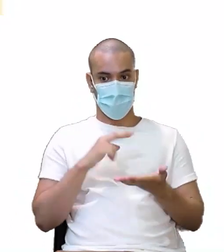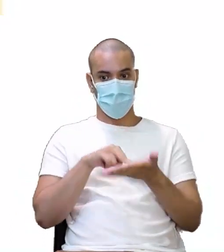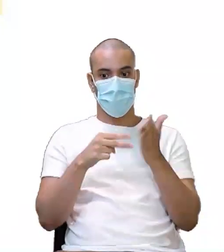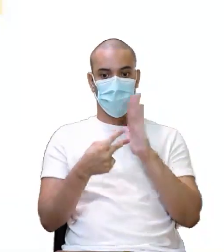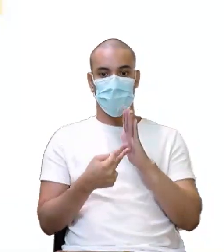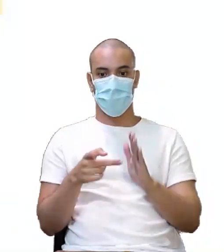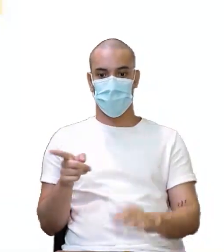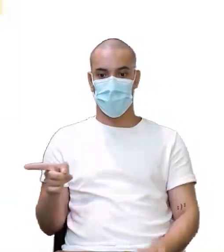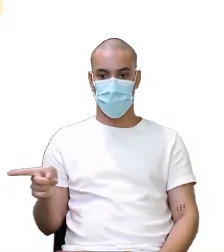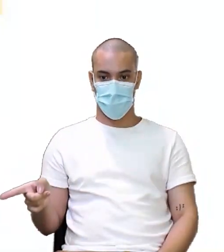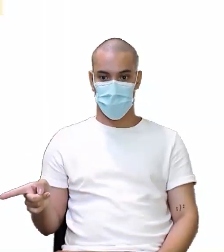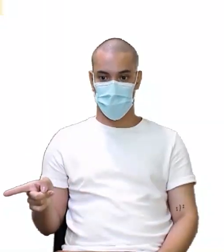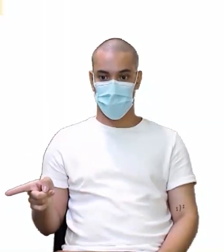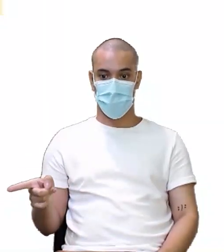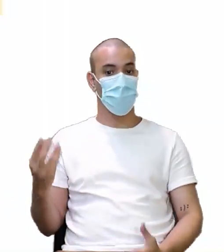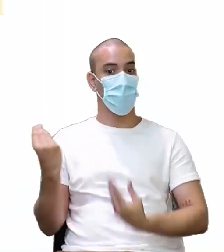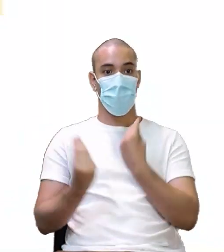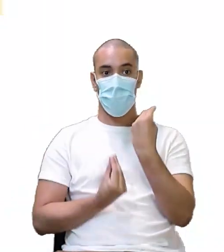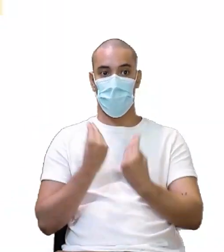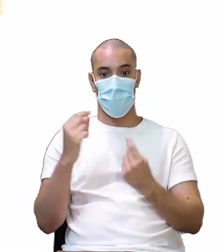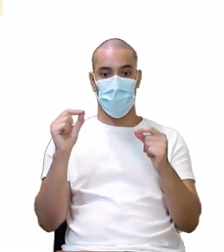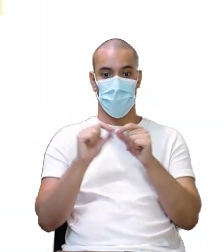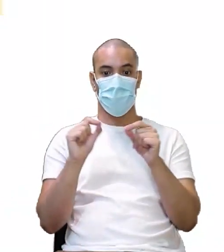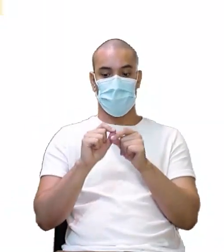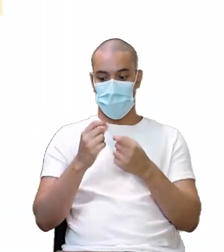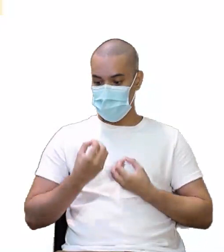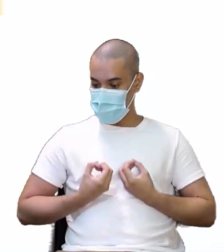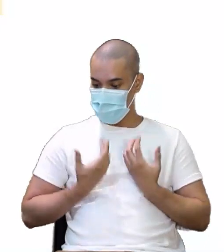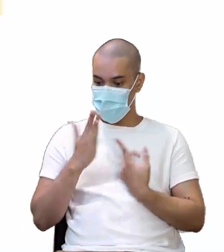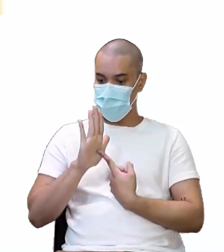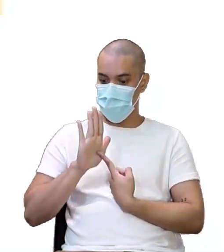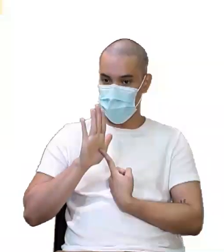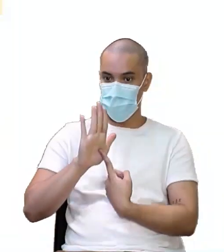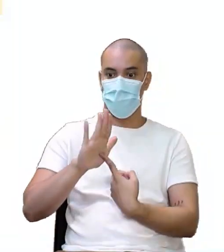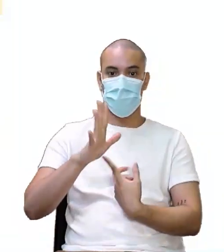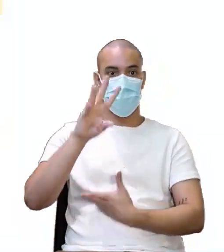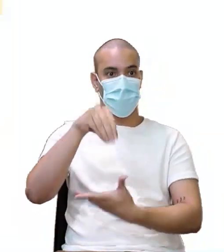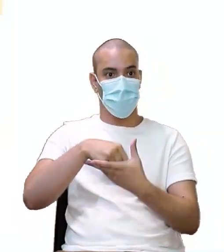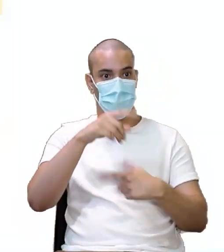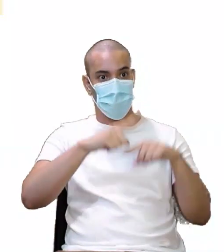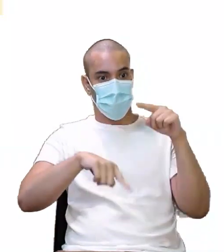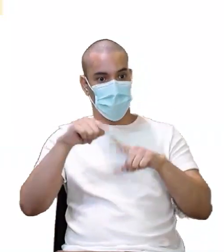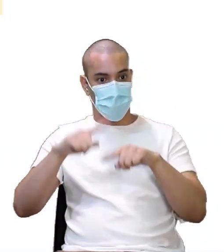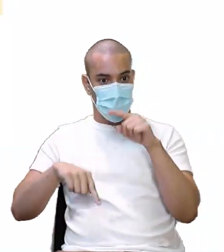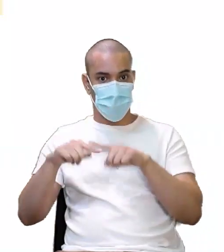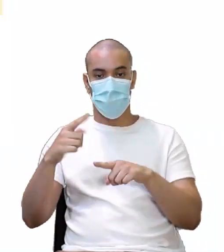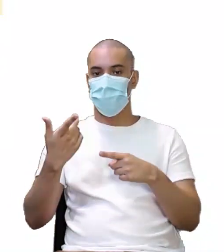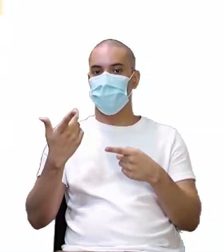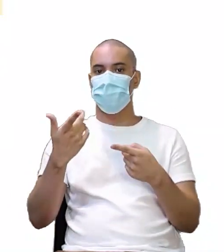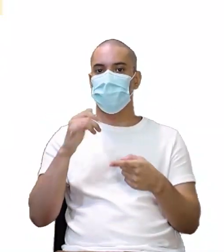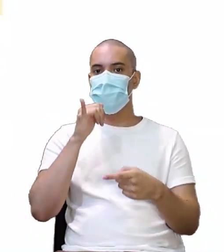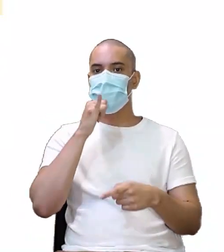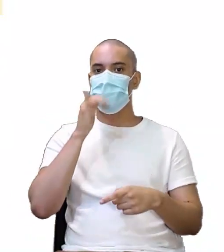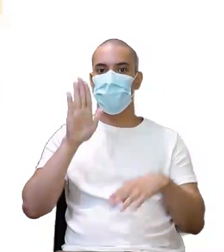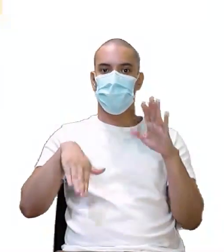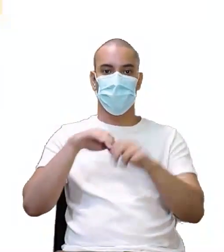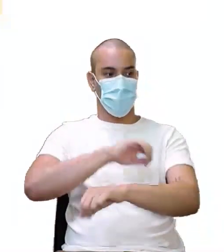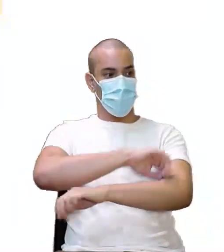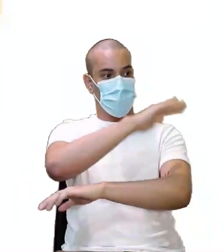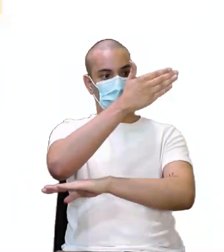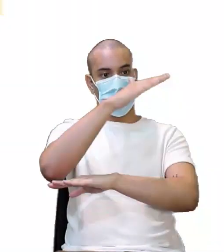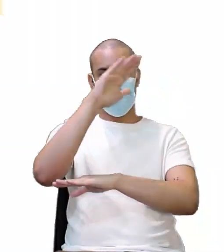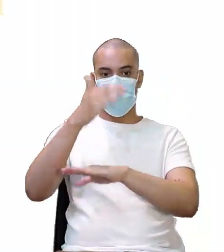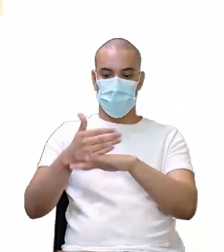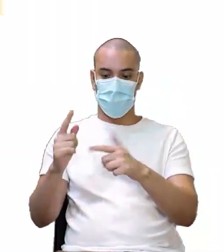fatores abióticos, é como a expressão desses elementos da natureza, como relevo,